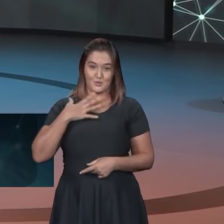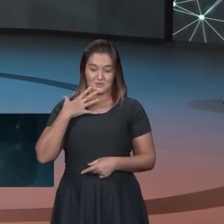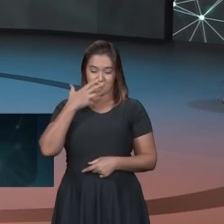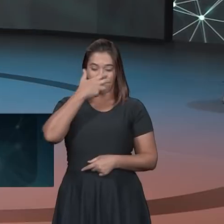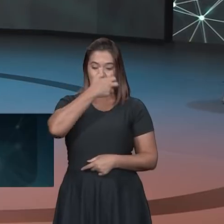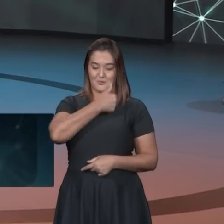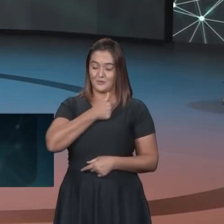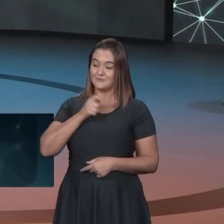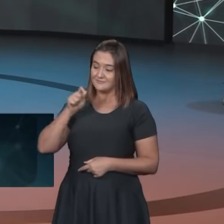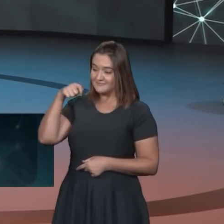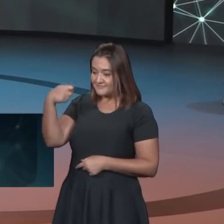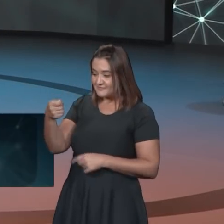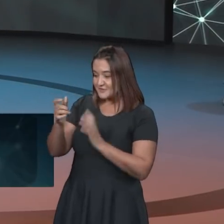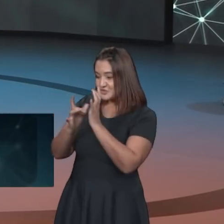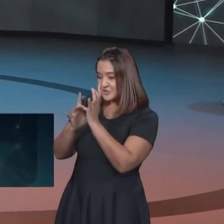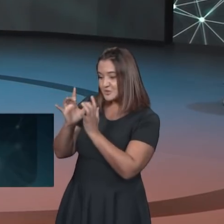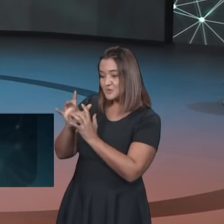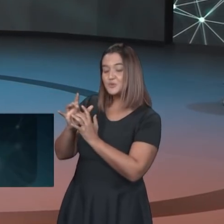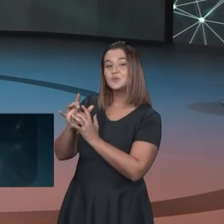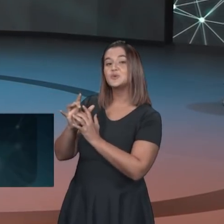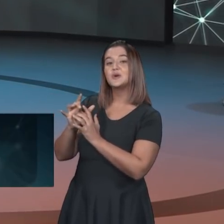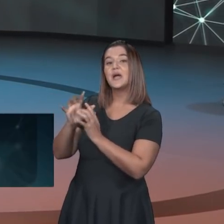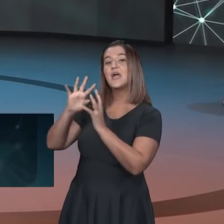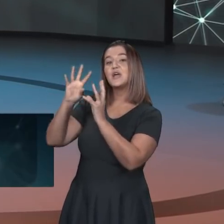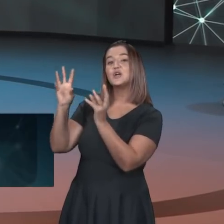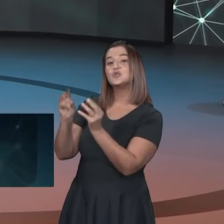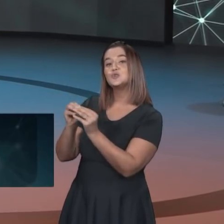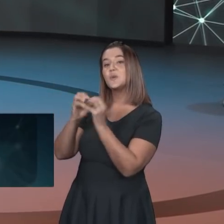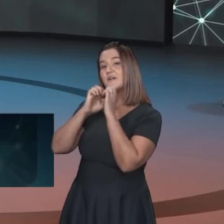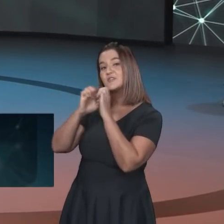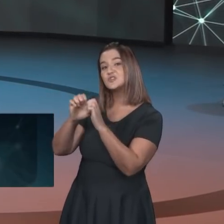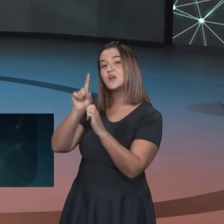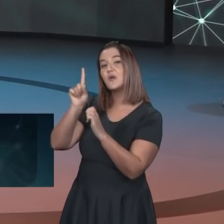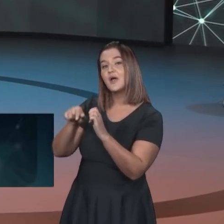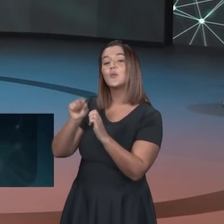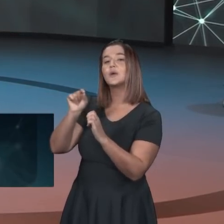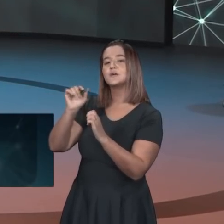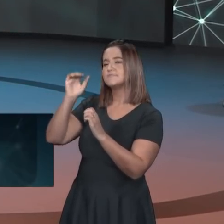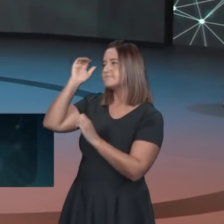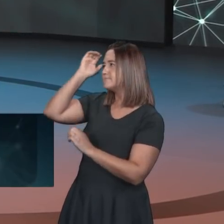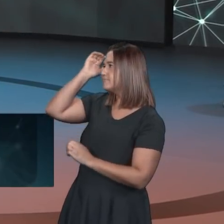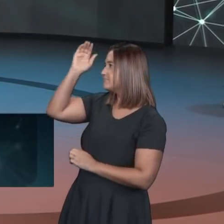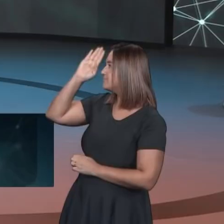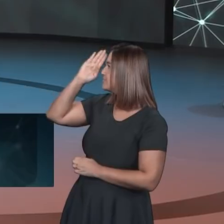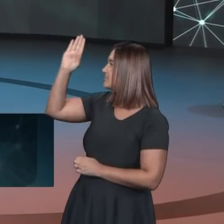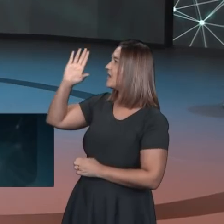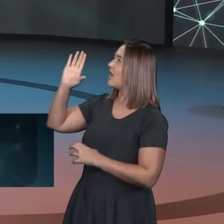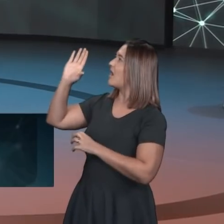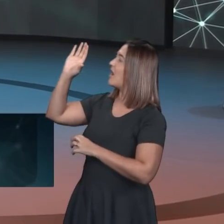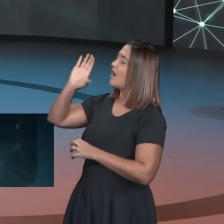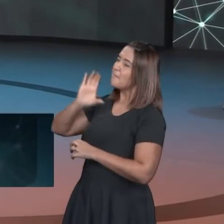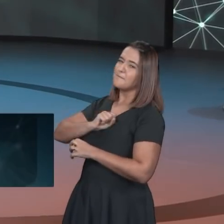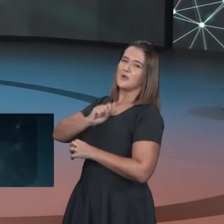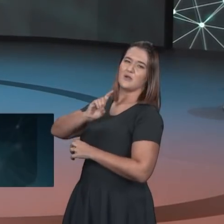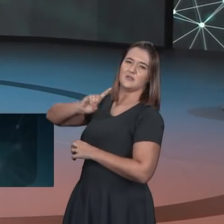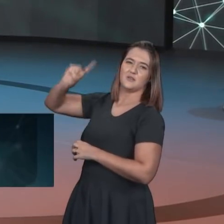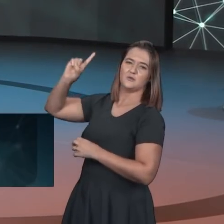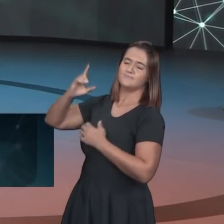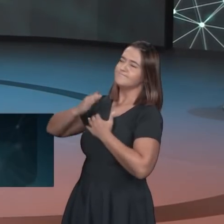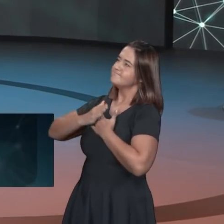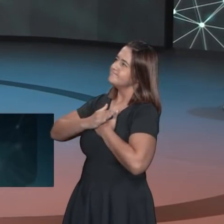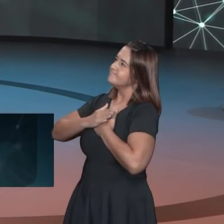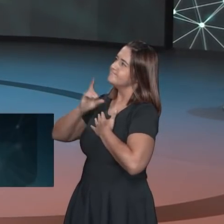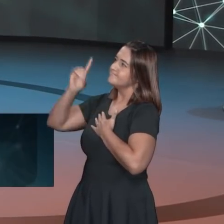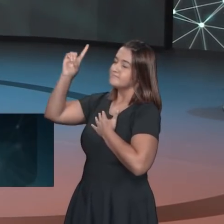resumo do Evangelho é amar a Deus sobre todas as coisas e ao meu próximo como a mim mesmo. Como eu posso dizer que amo o